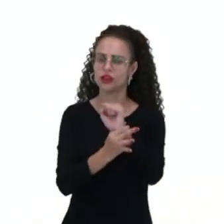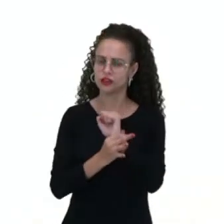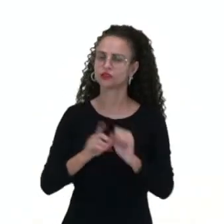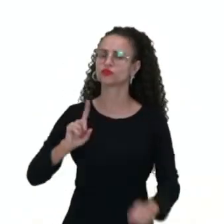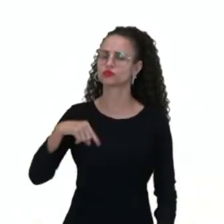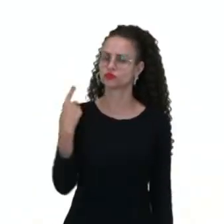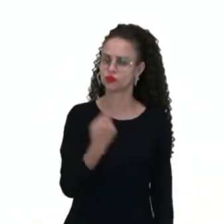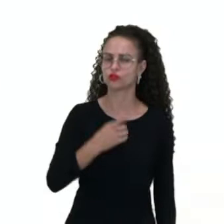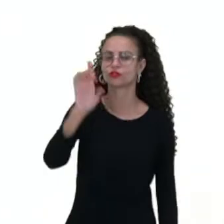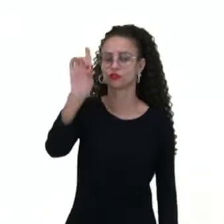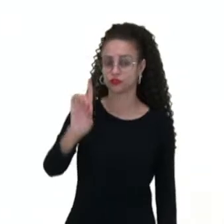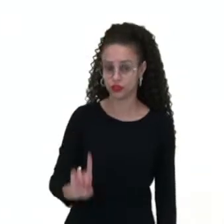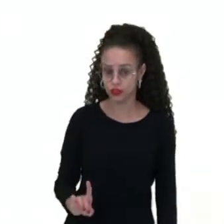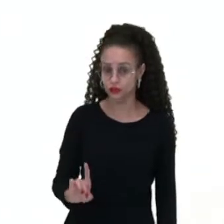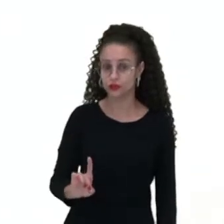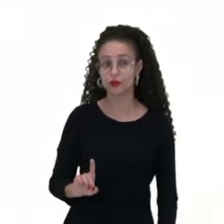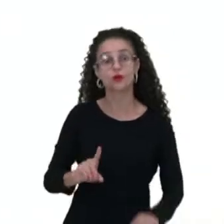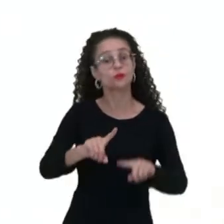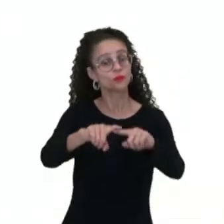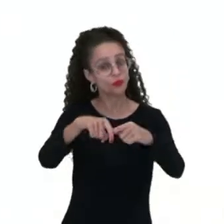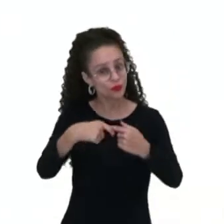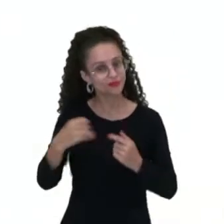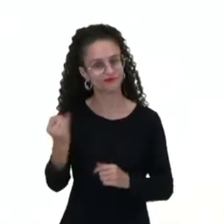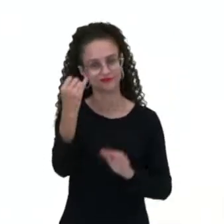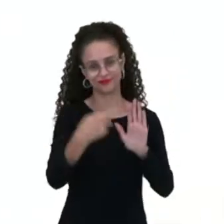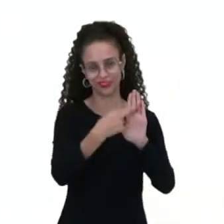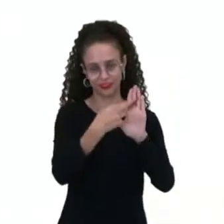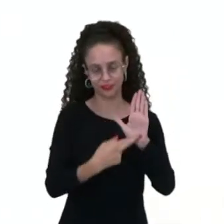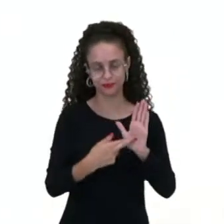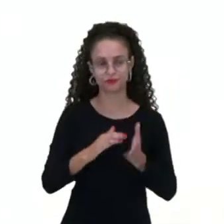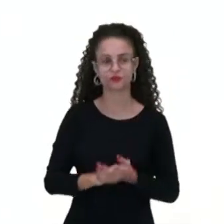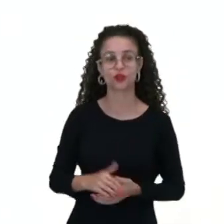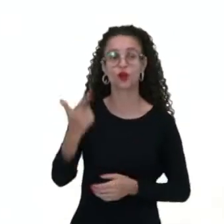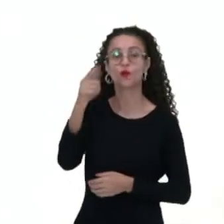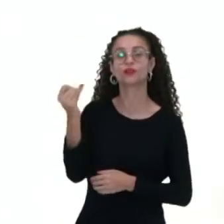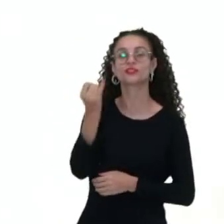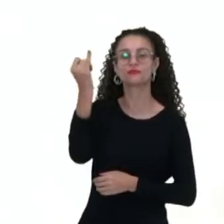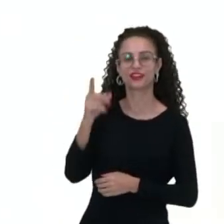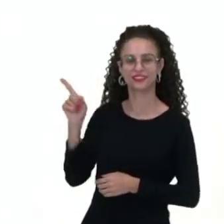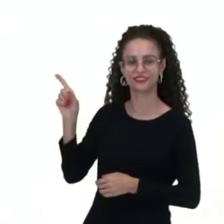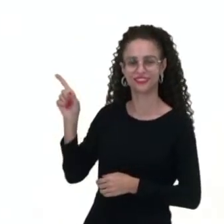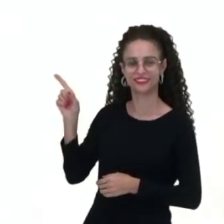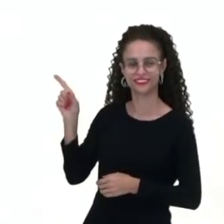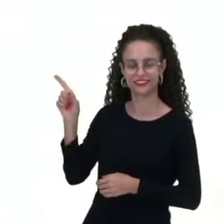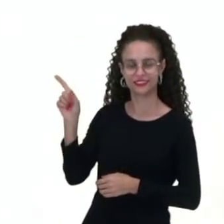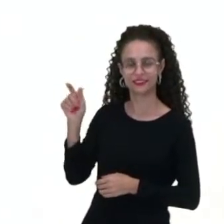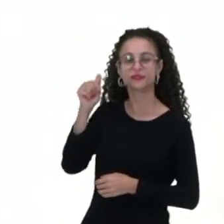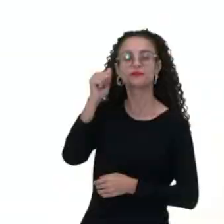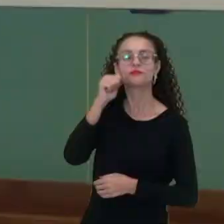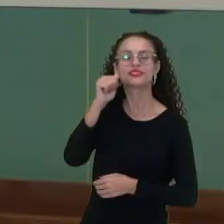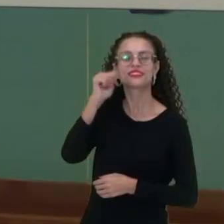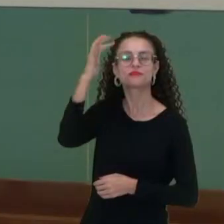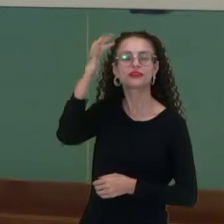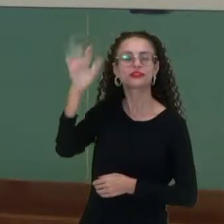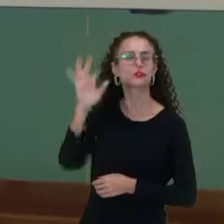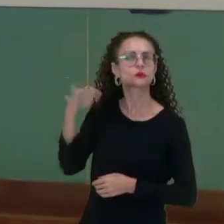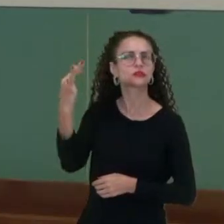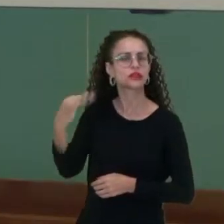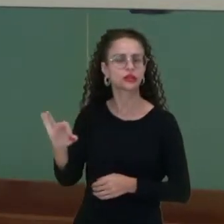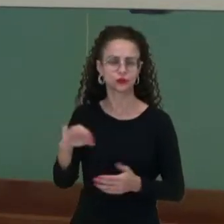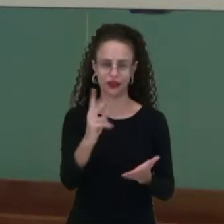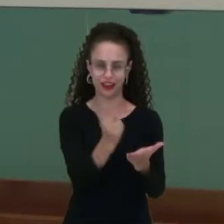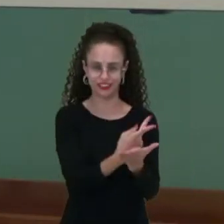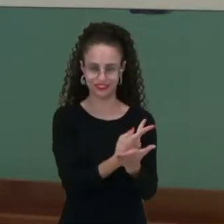direitos. Por isso, as regras. Outra imagem representando uma pessoa pensando sobre o que seria certo ou